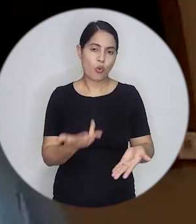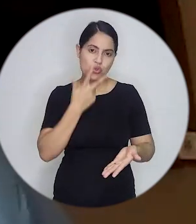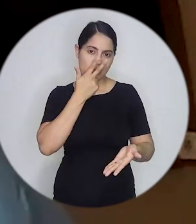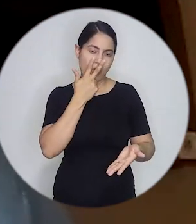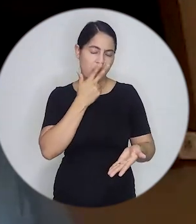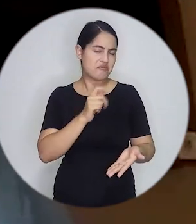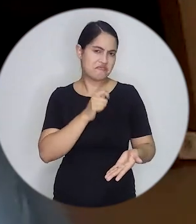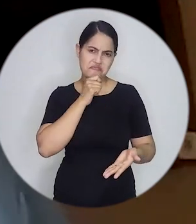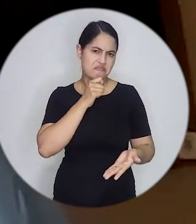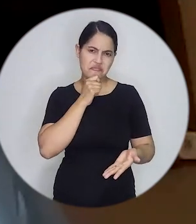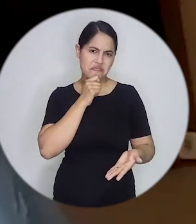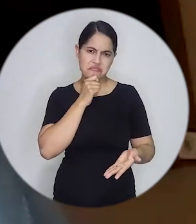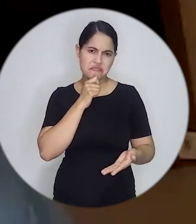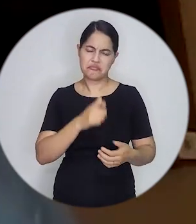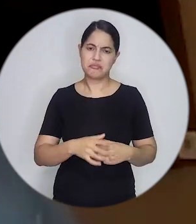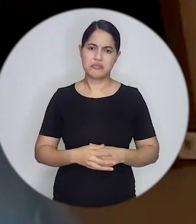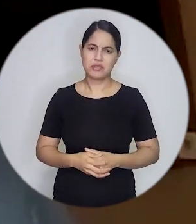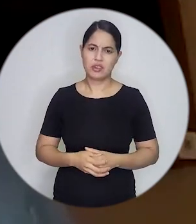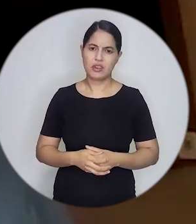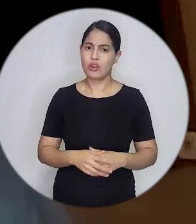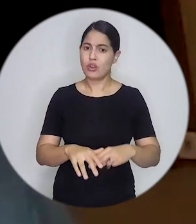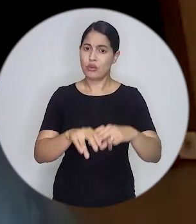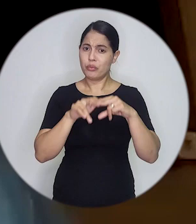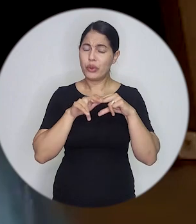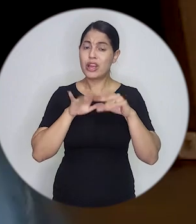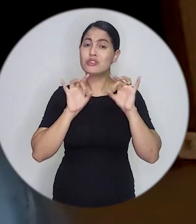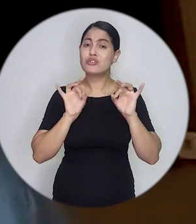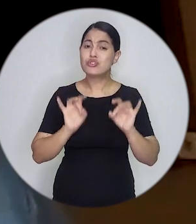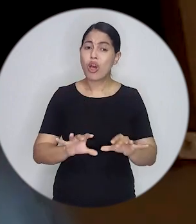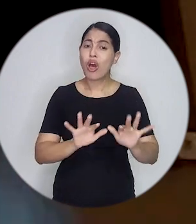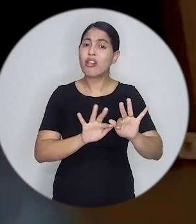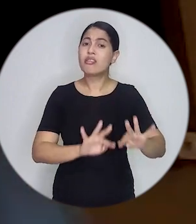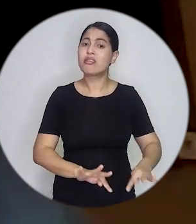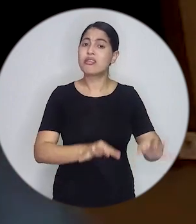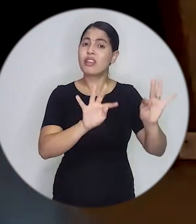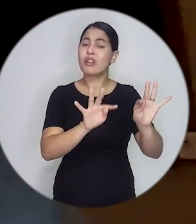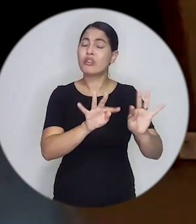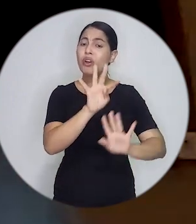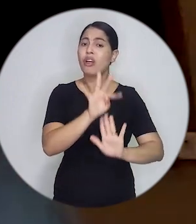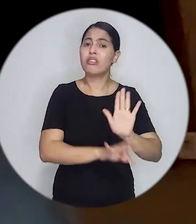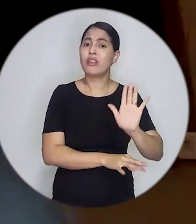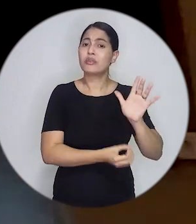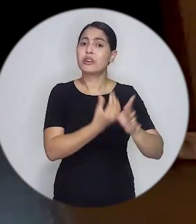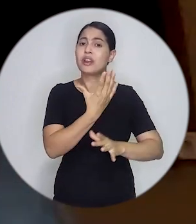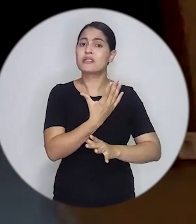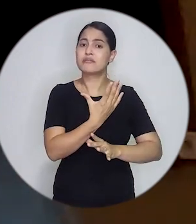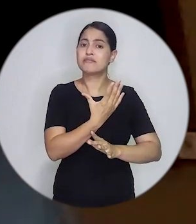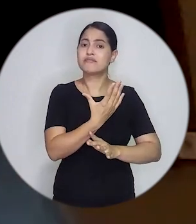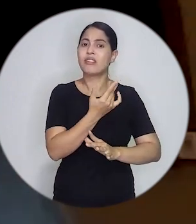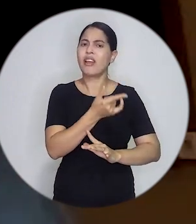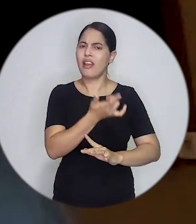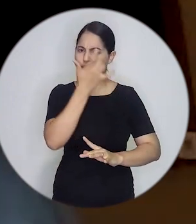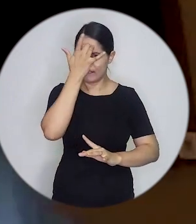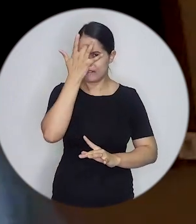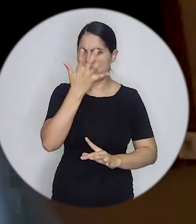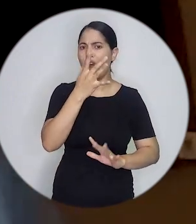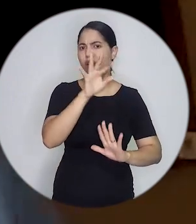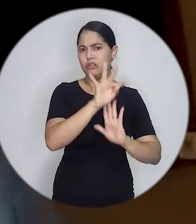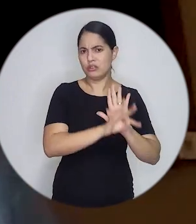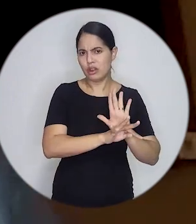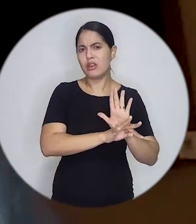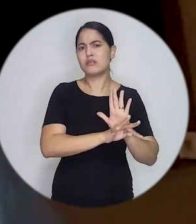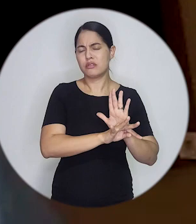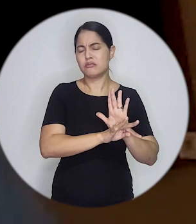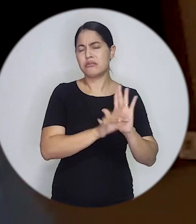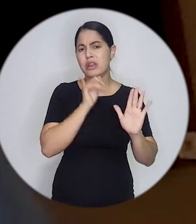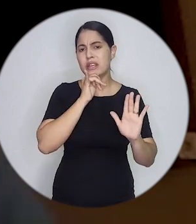escritório? Hoje, eu acho temerário. Ela é apenas uma tecnologia de geração de texto. Facilita a